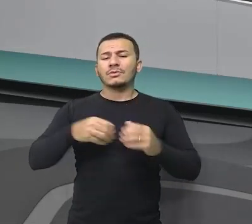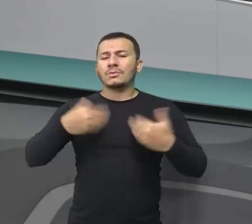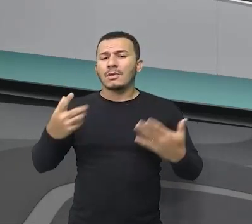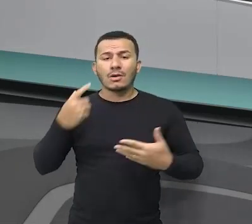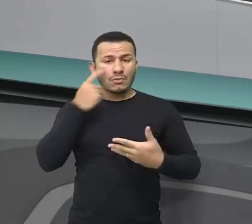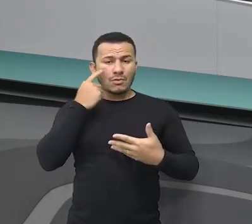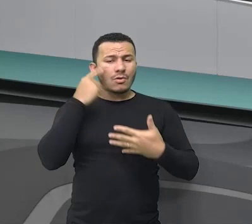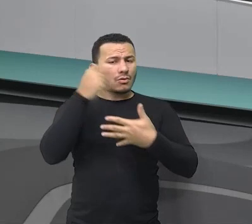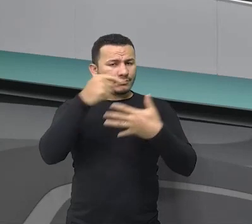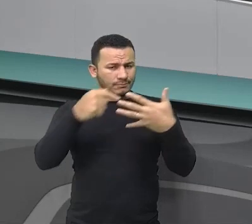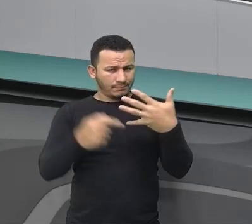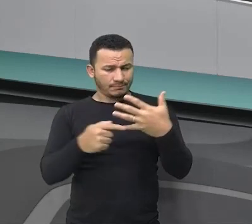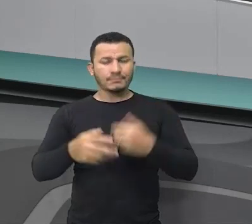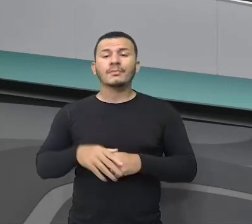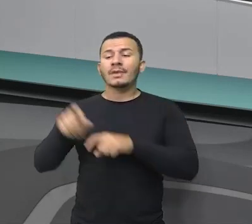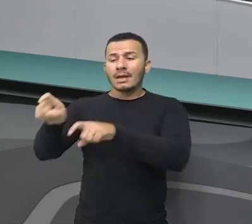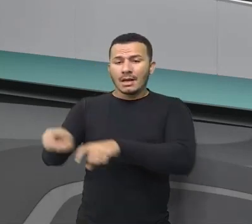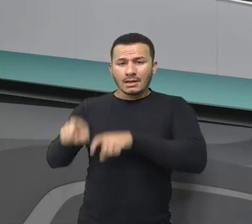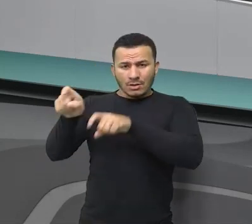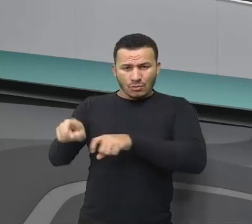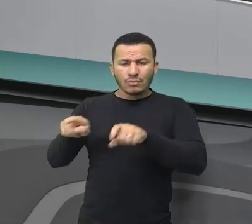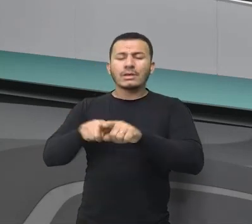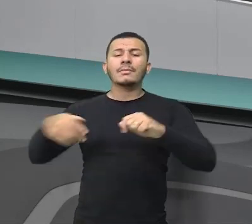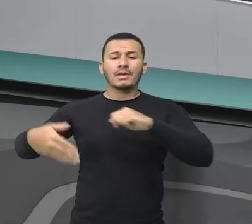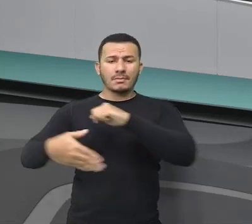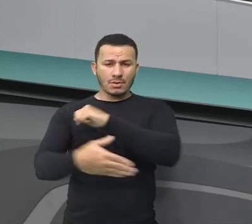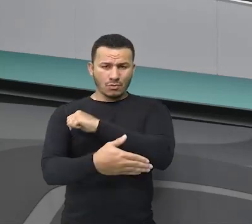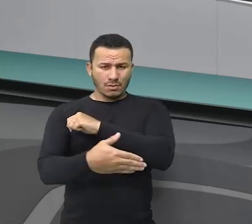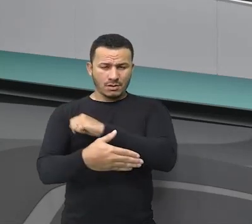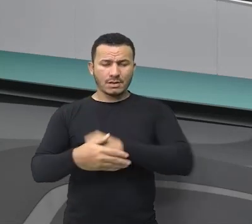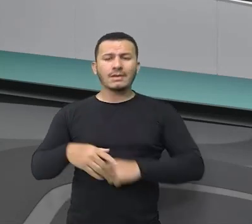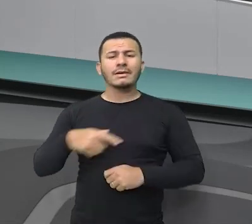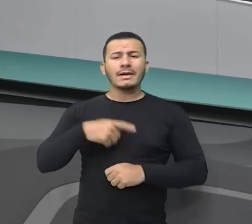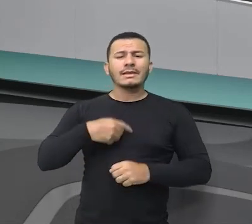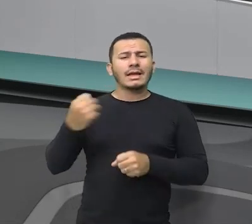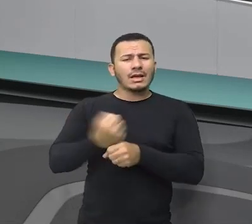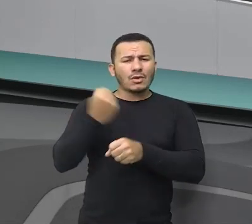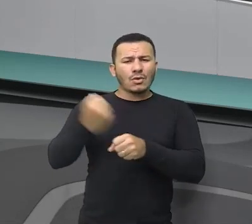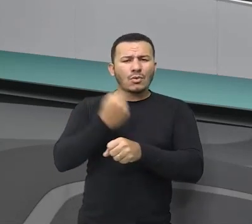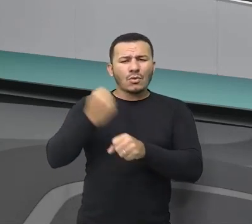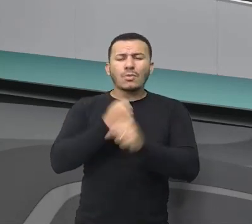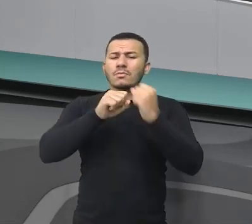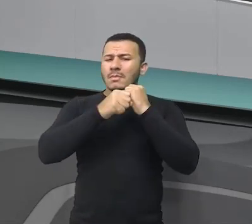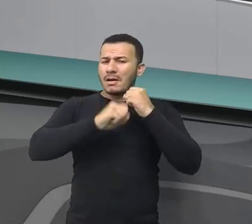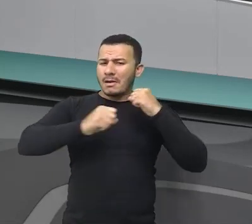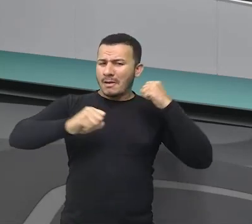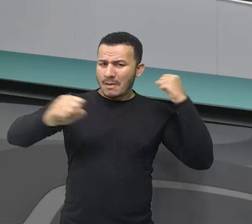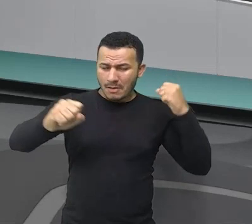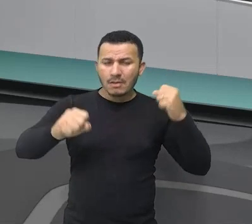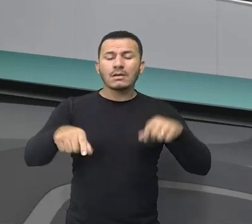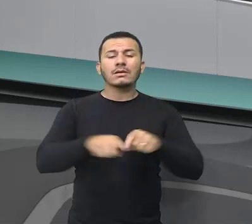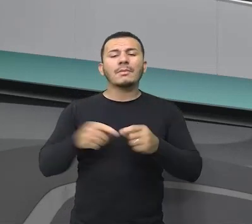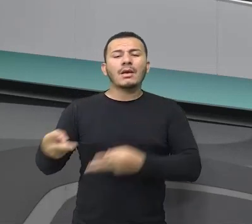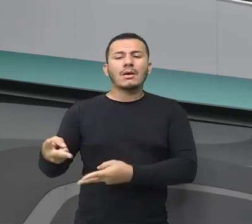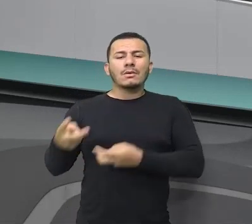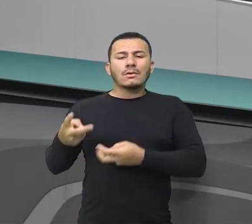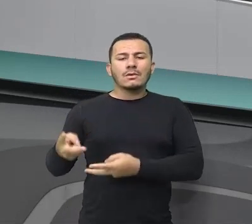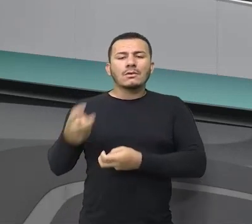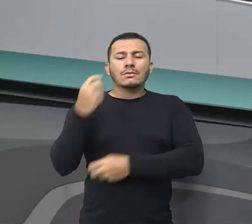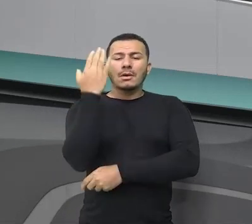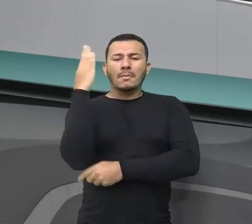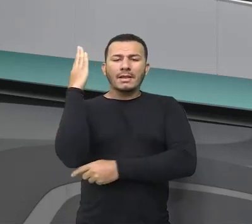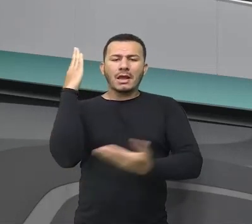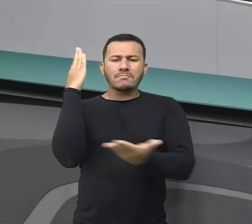Olhem só, a agricultura e a pecuária, grandes obras de infraestrutura, a exploração